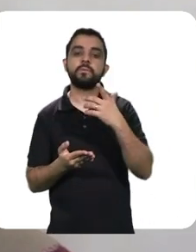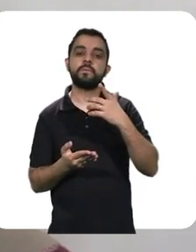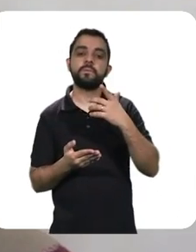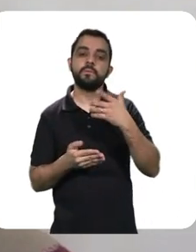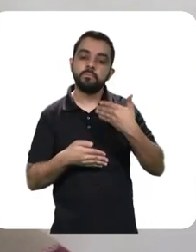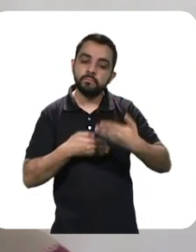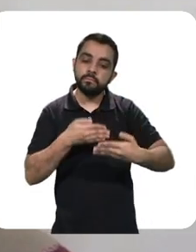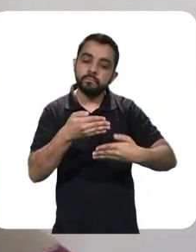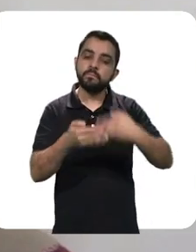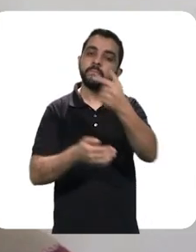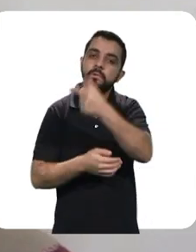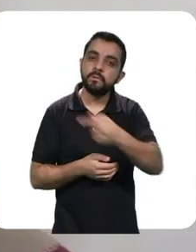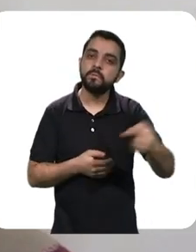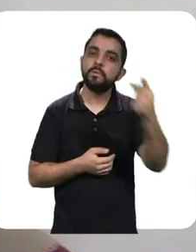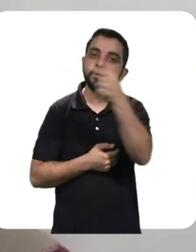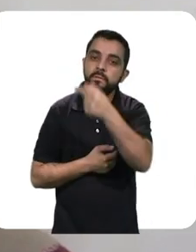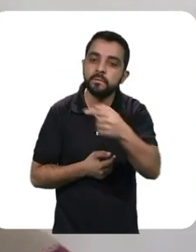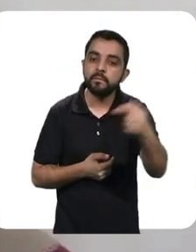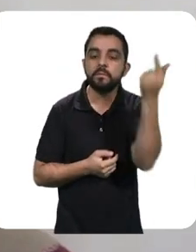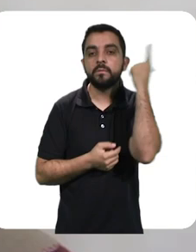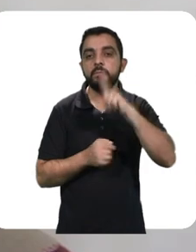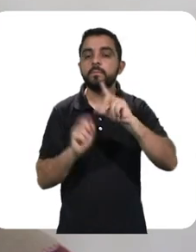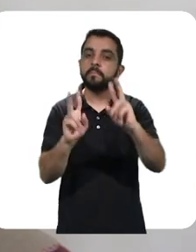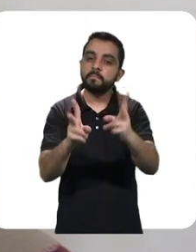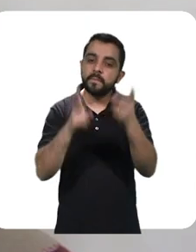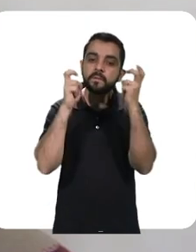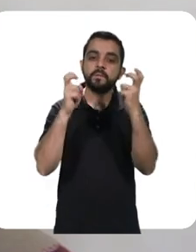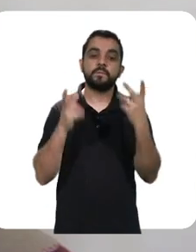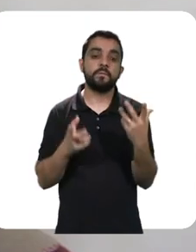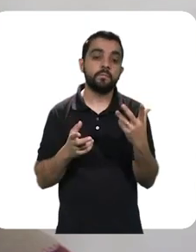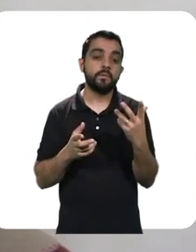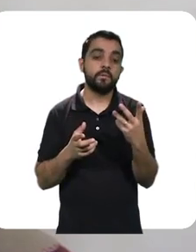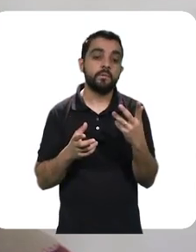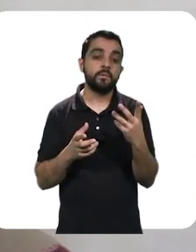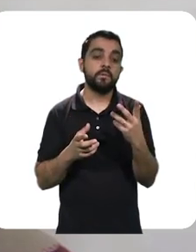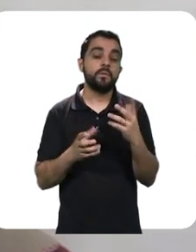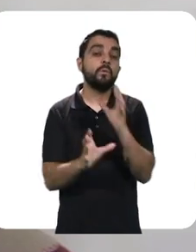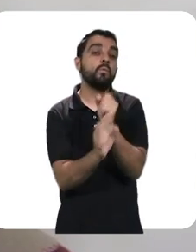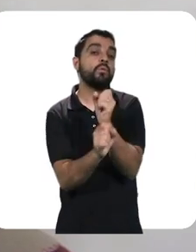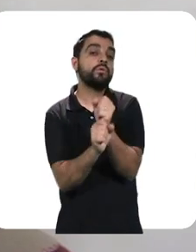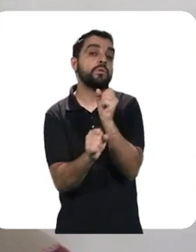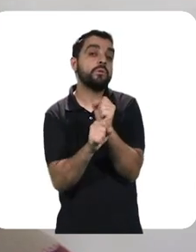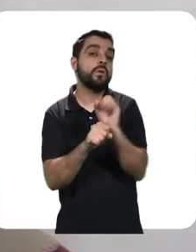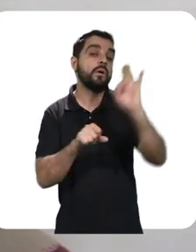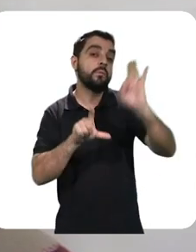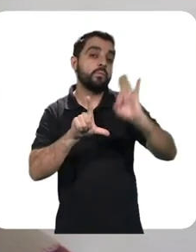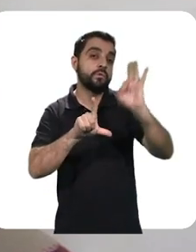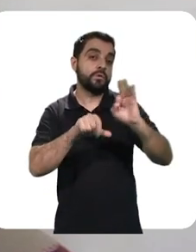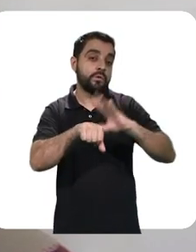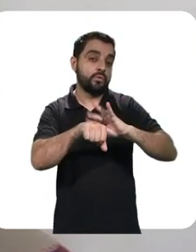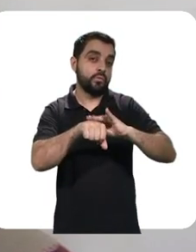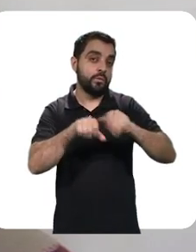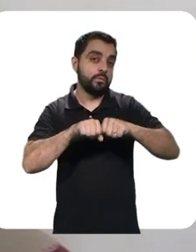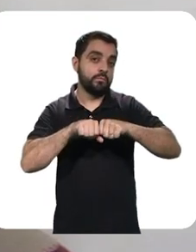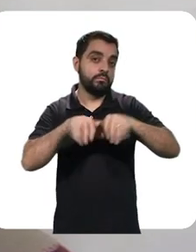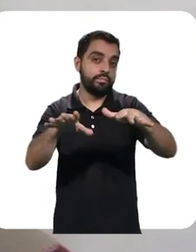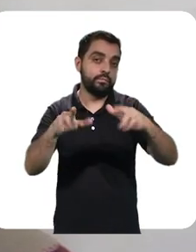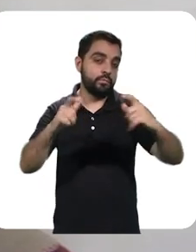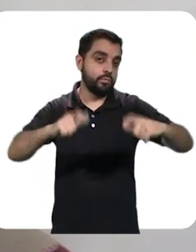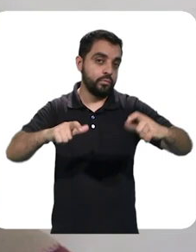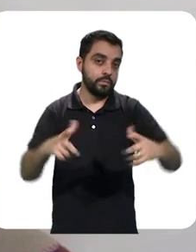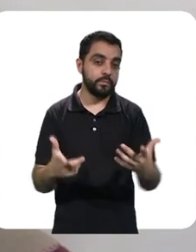tempo, ao longo das semanas, seja possível, talvez, perceber a alteração da incidência dessa doença naquela